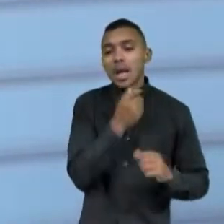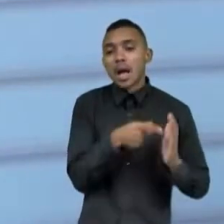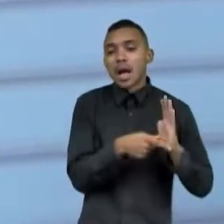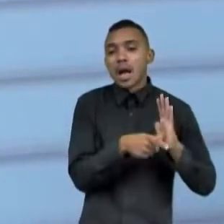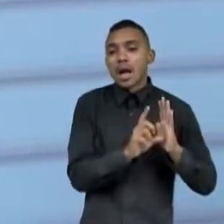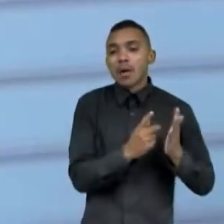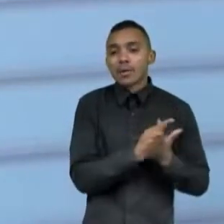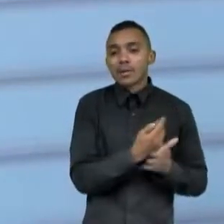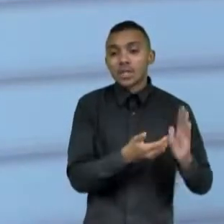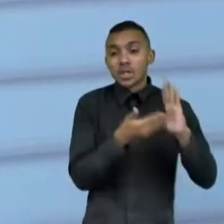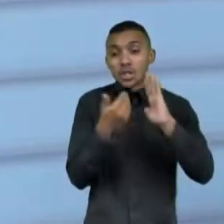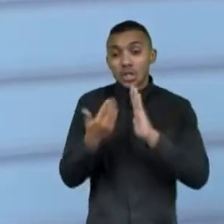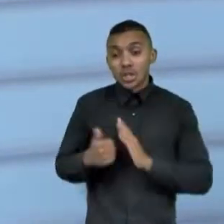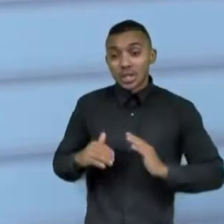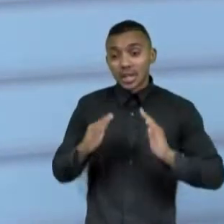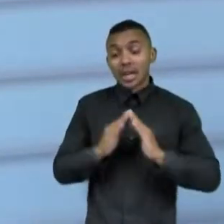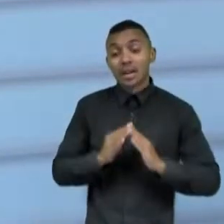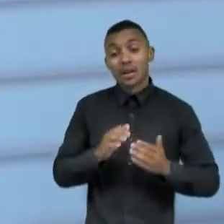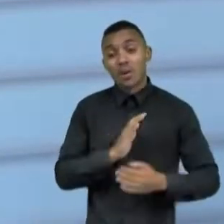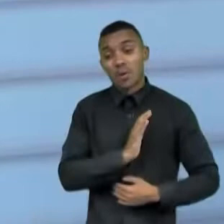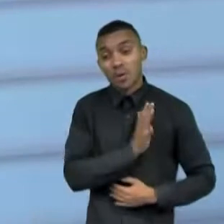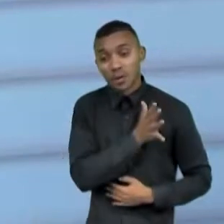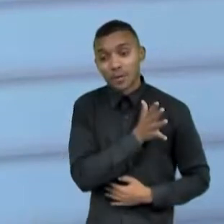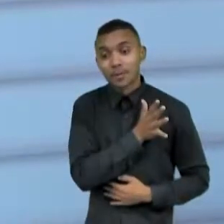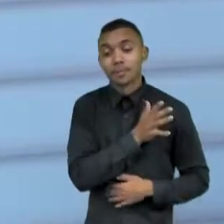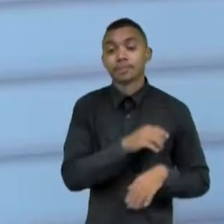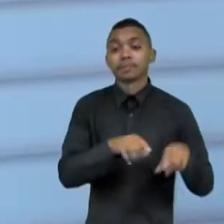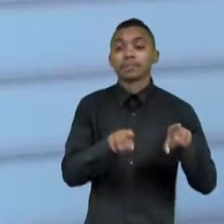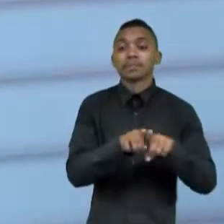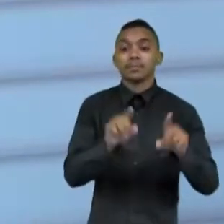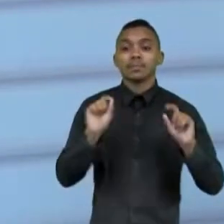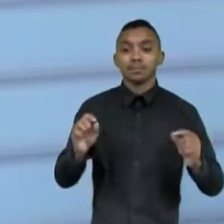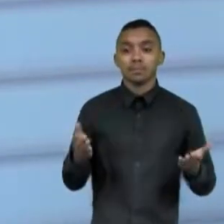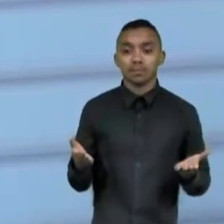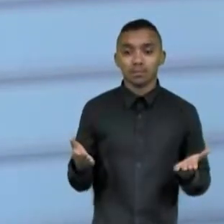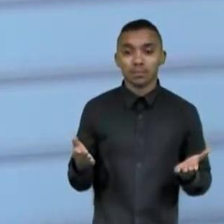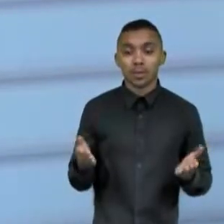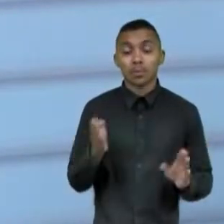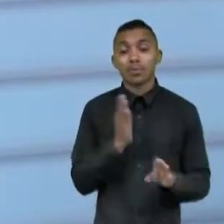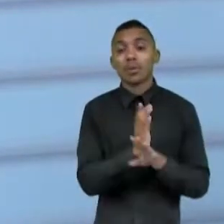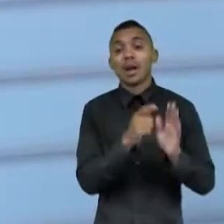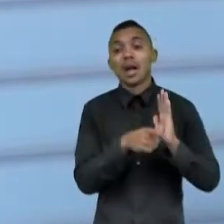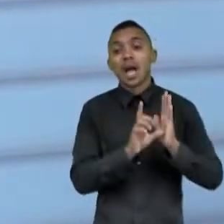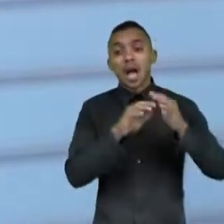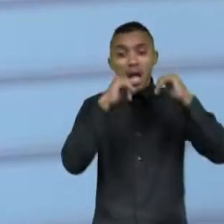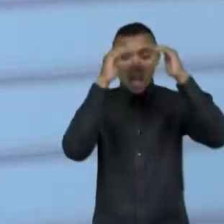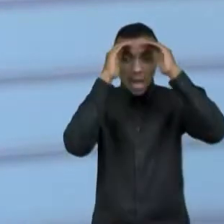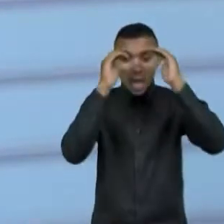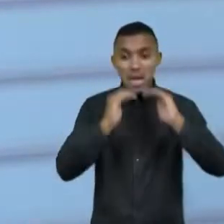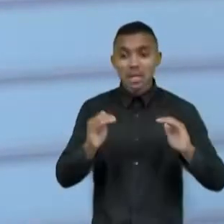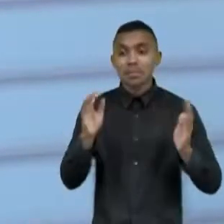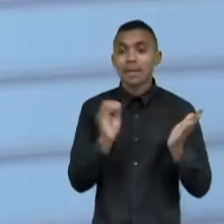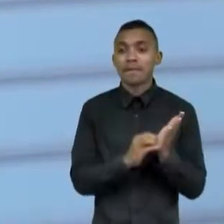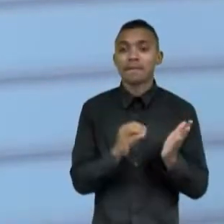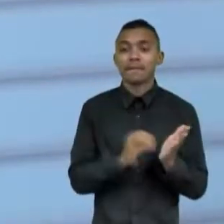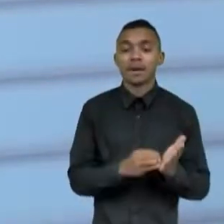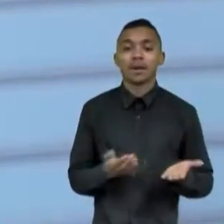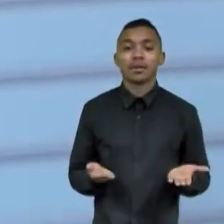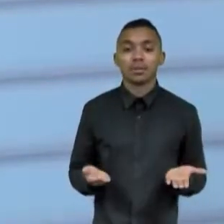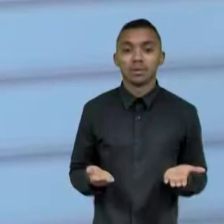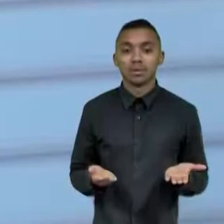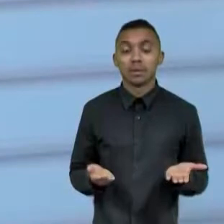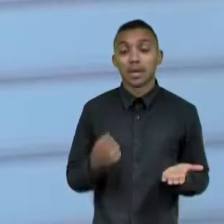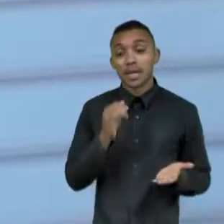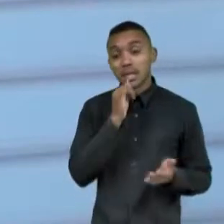ser uma calamidade total, como foi muitas vezes, porque não foram respeitados. Hoje, até